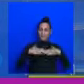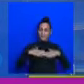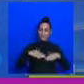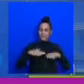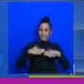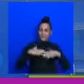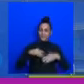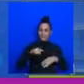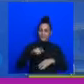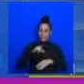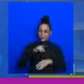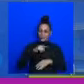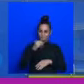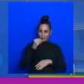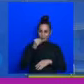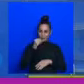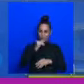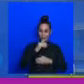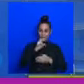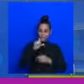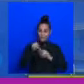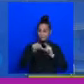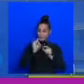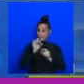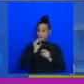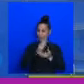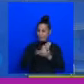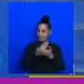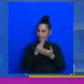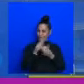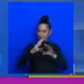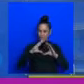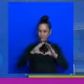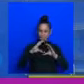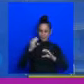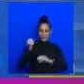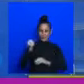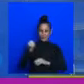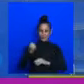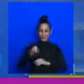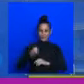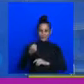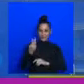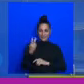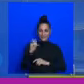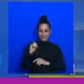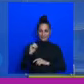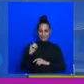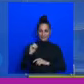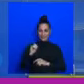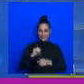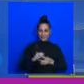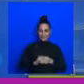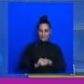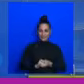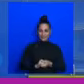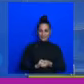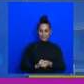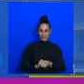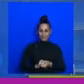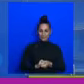Calma, você ainda tem chances. O sorteio está apenas começando. Bola branca, número 20. Branca,